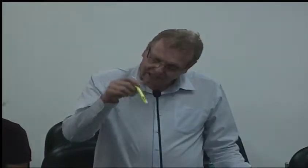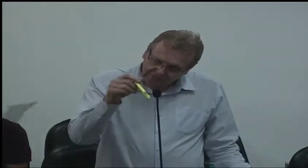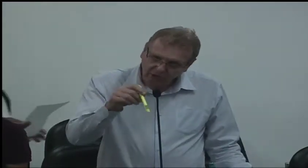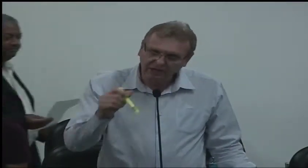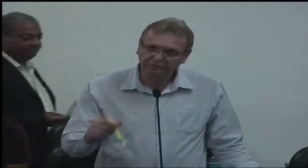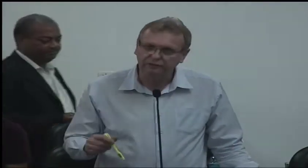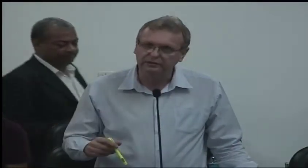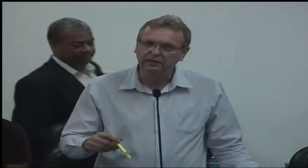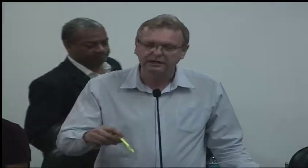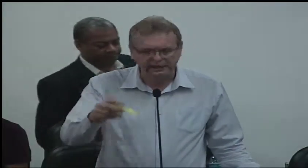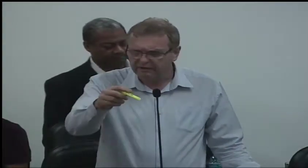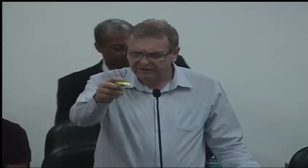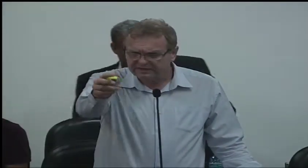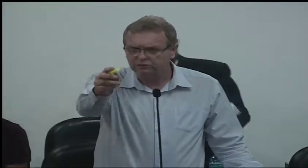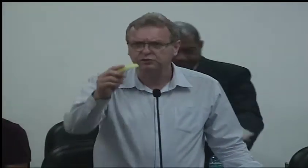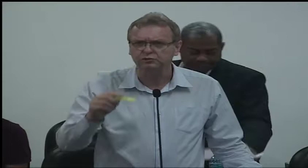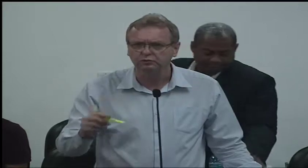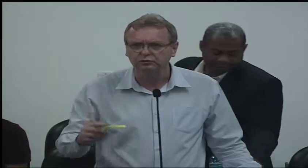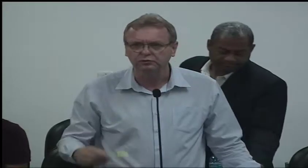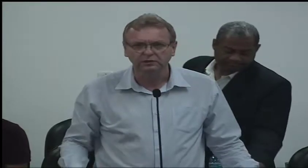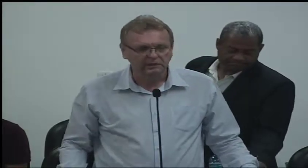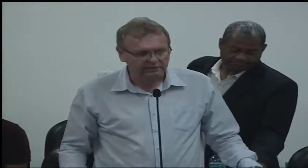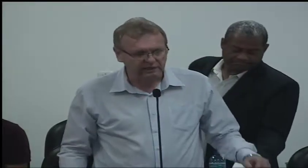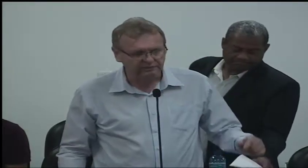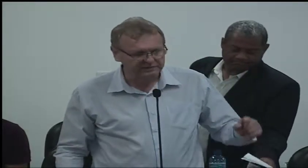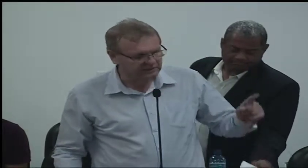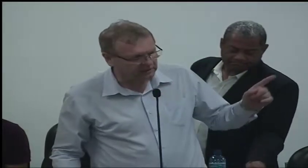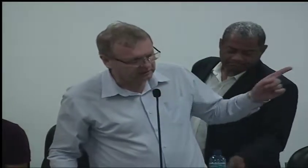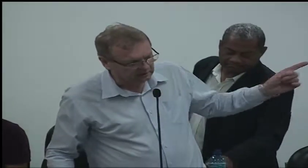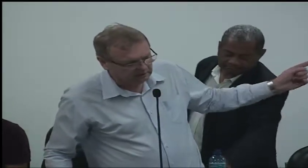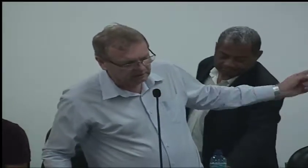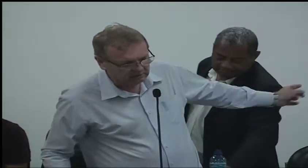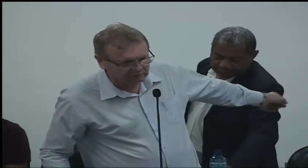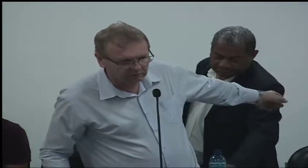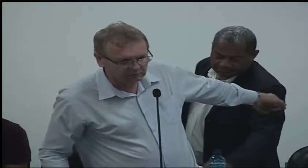que fizeram na Barroca Funda, e tem que fazer no Enxuto, tem que fazer